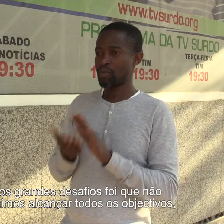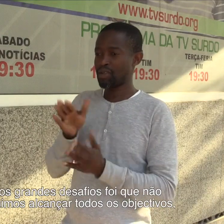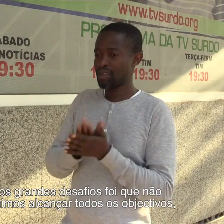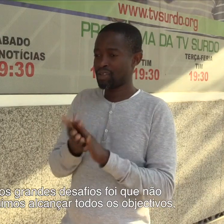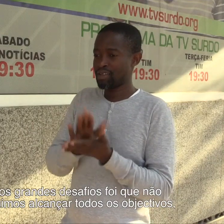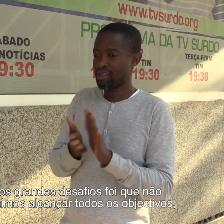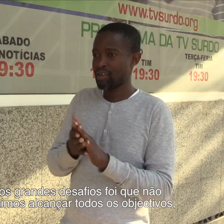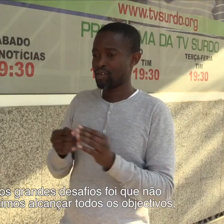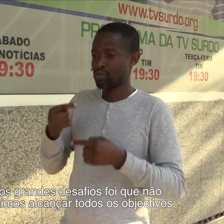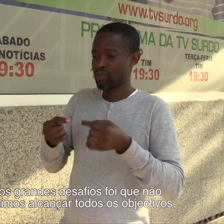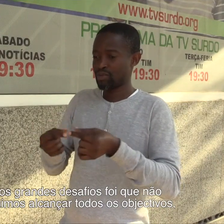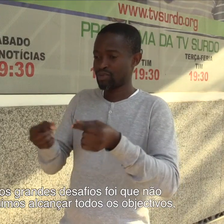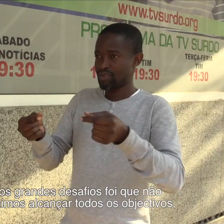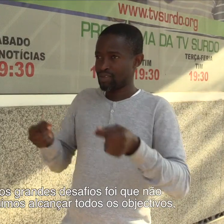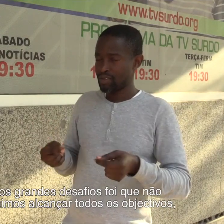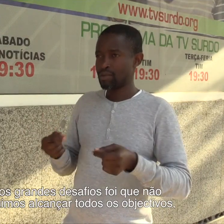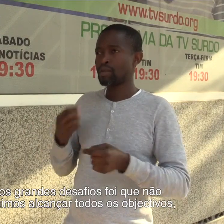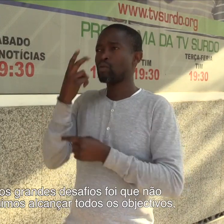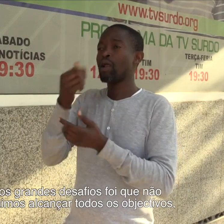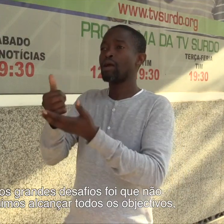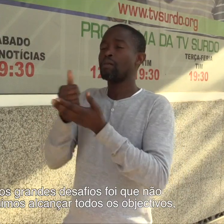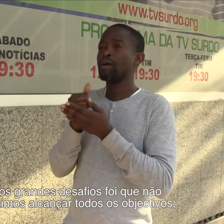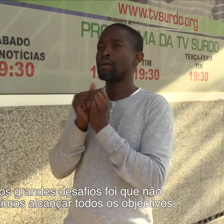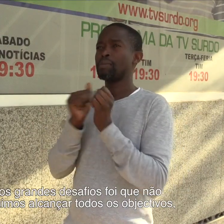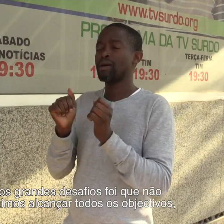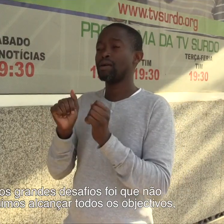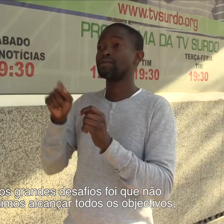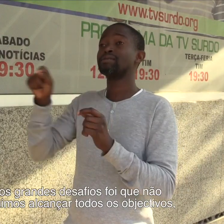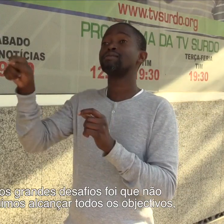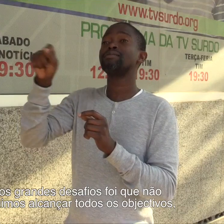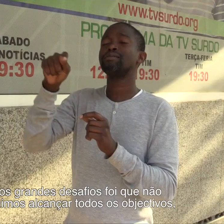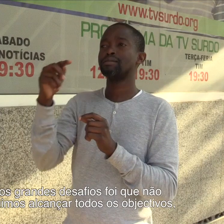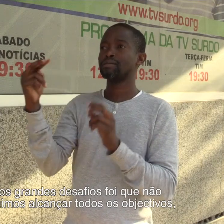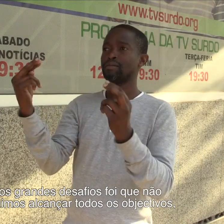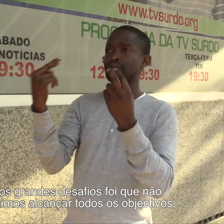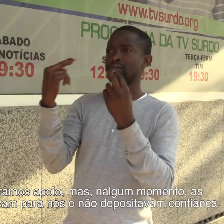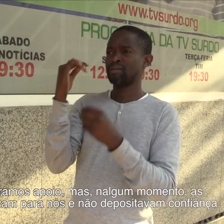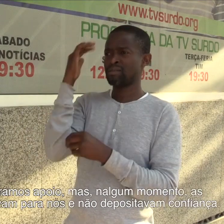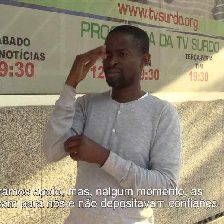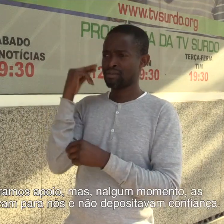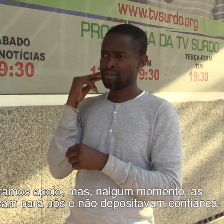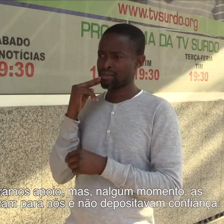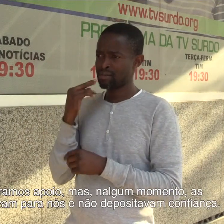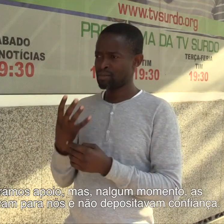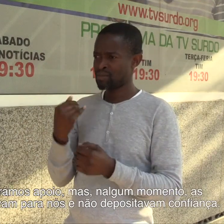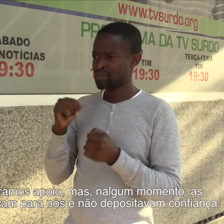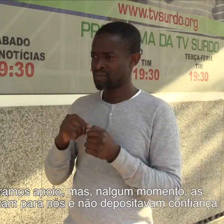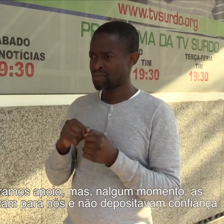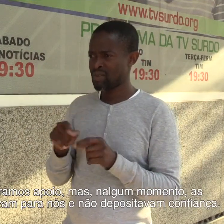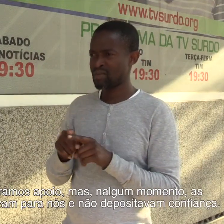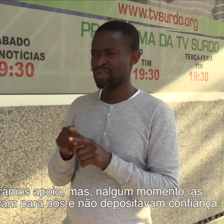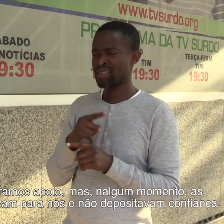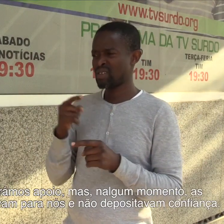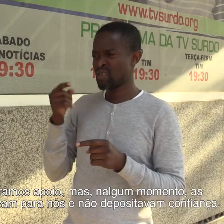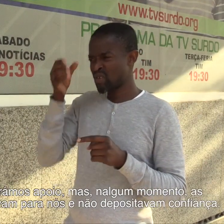um dos objetivos. Porque quando preparamos o projeto da TV surdo, procuramos apoio. Mas em